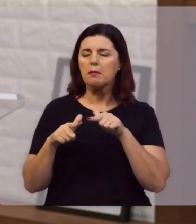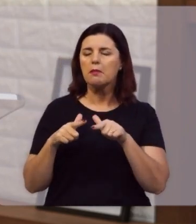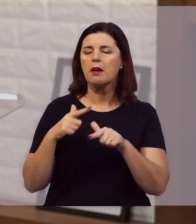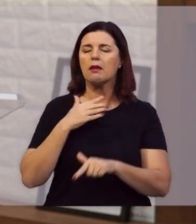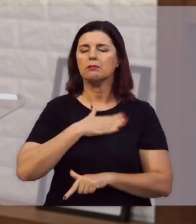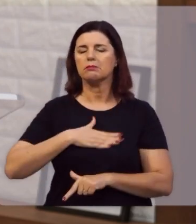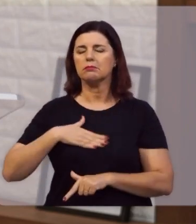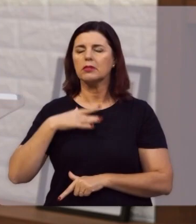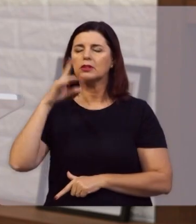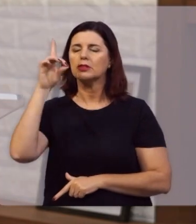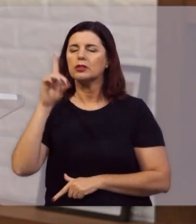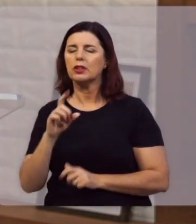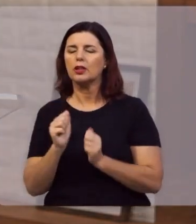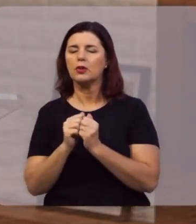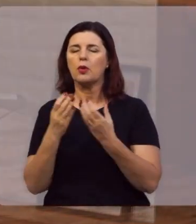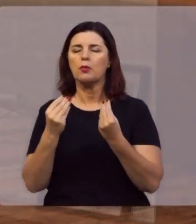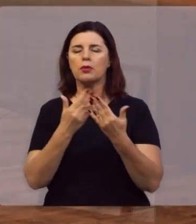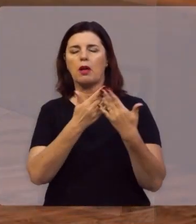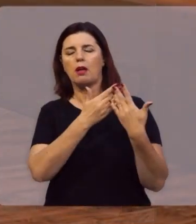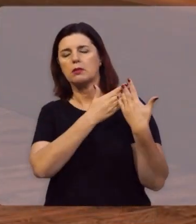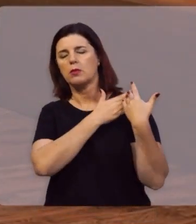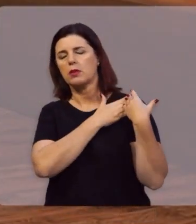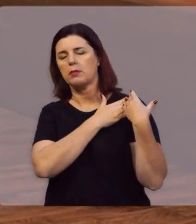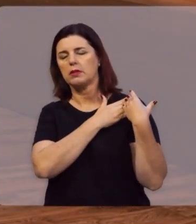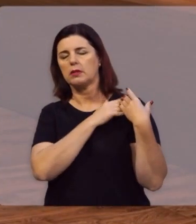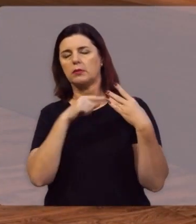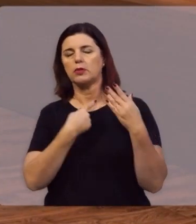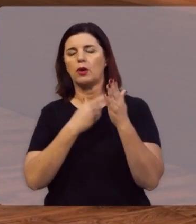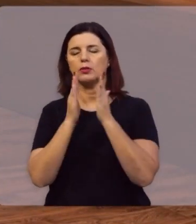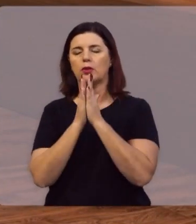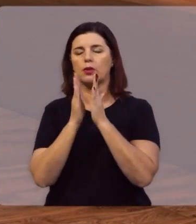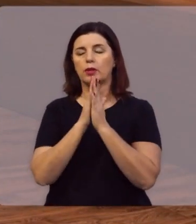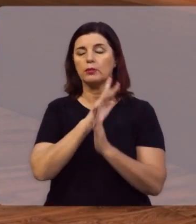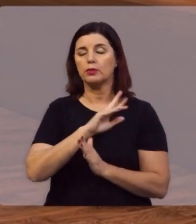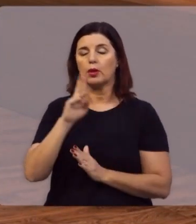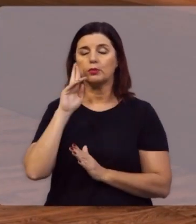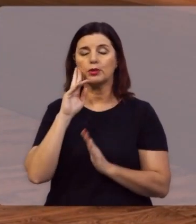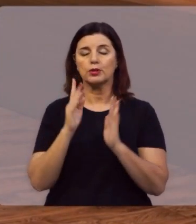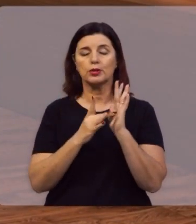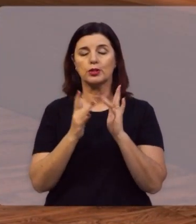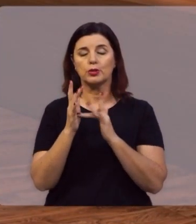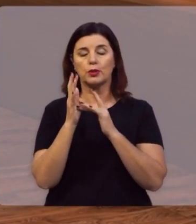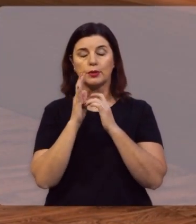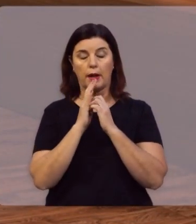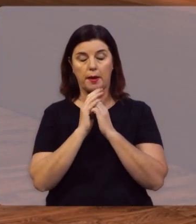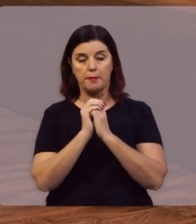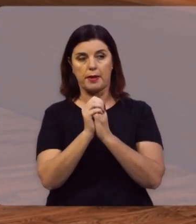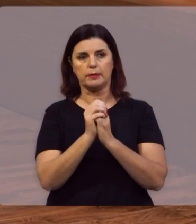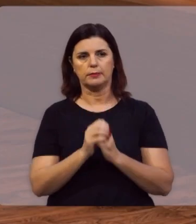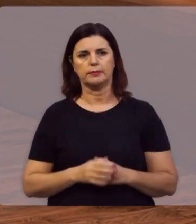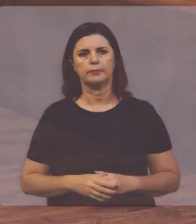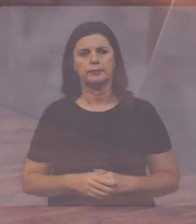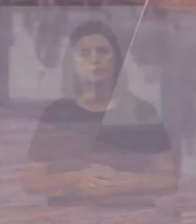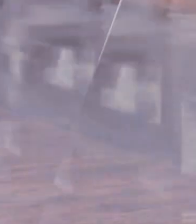privilégio esse direito com muita responsabilidade Oramos assim em nome de Jesus amém